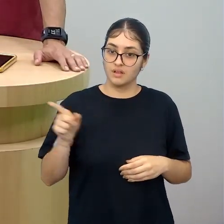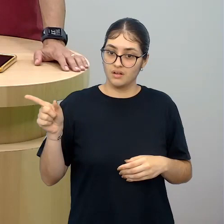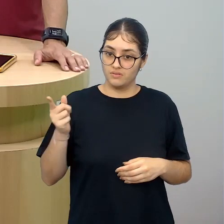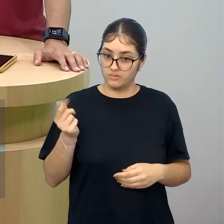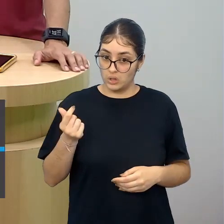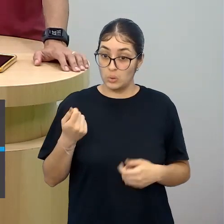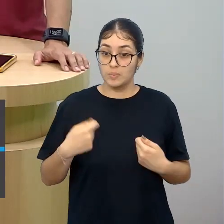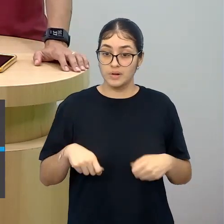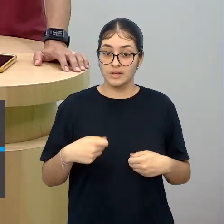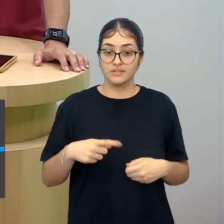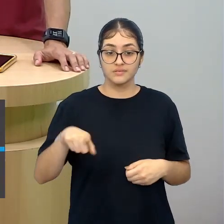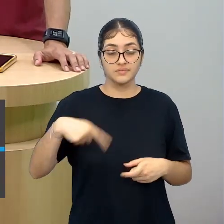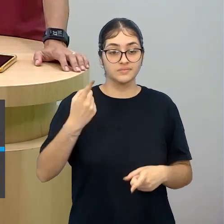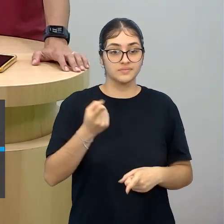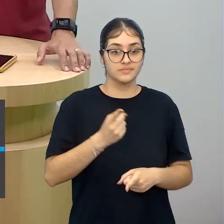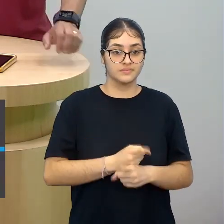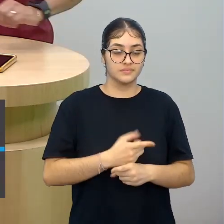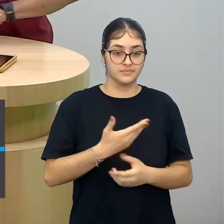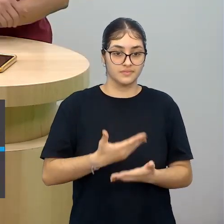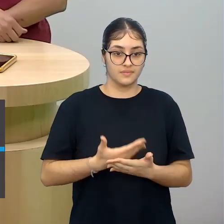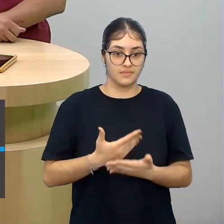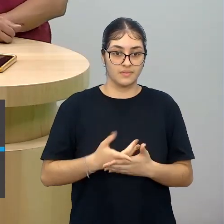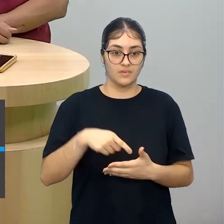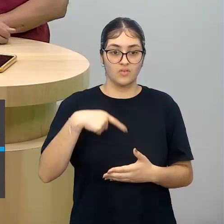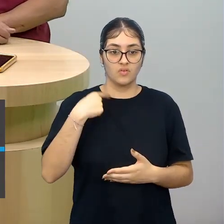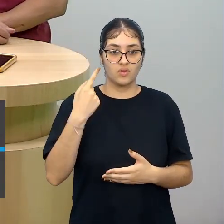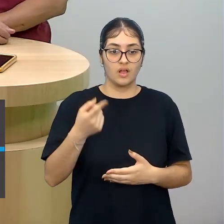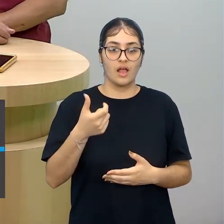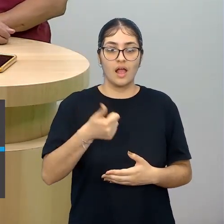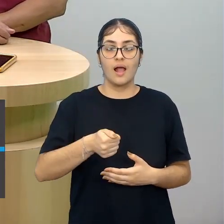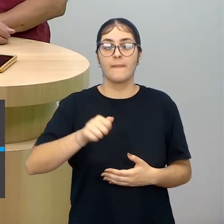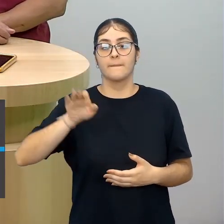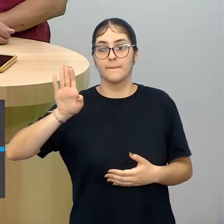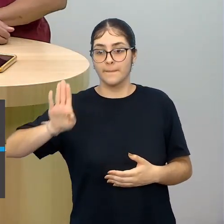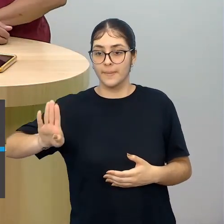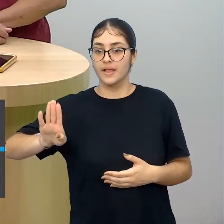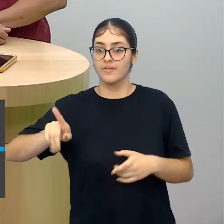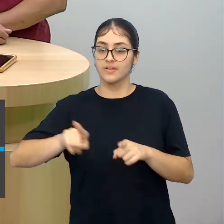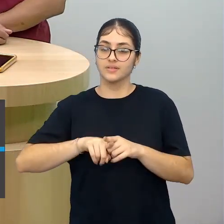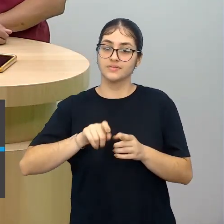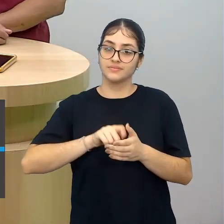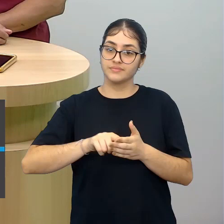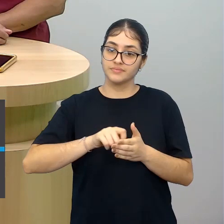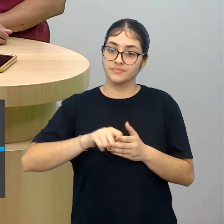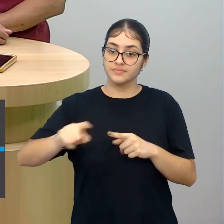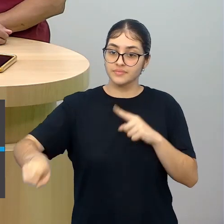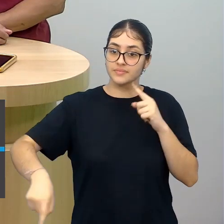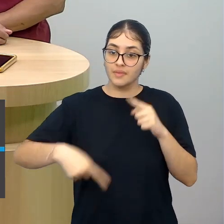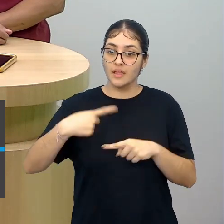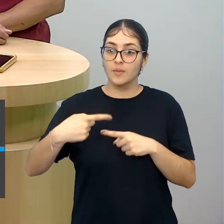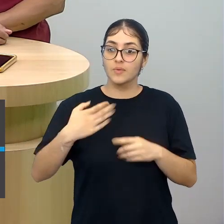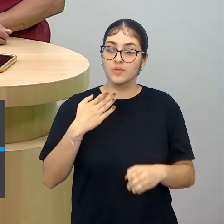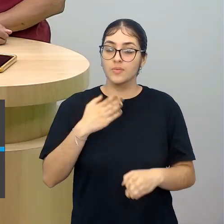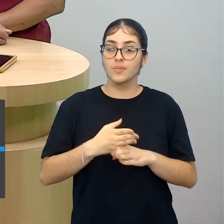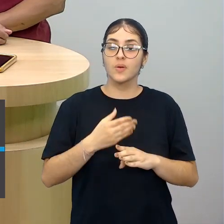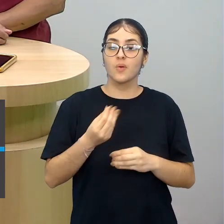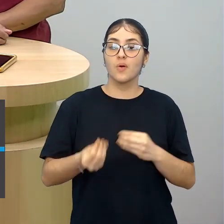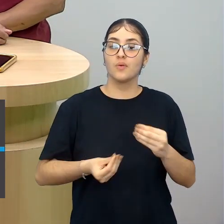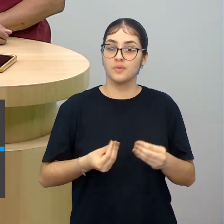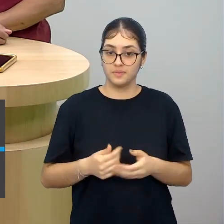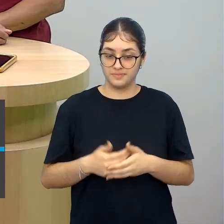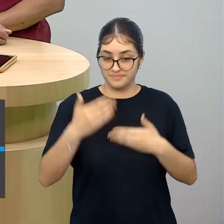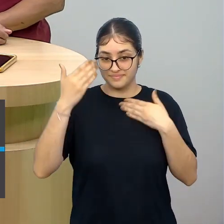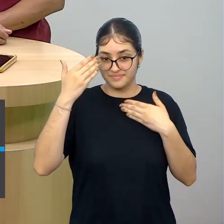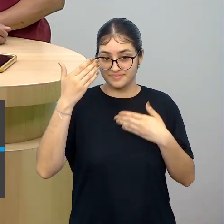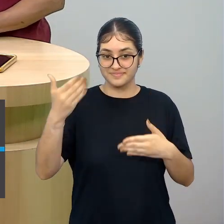né, Osmar? Nossa. E a gente se vê na próxima que a gente vai descobrir o valor do A e do B para escrever a equação e depois descobrir aí o coeficiente de correlação. Bacana.